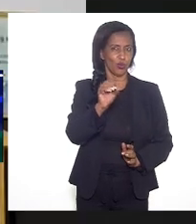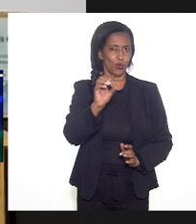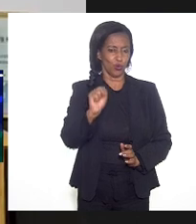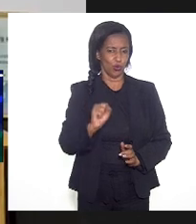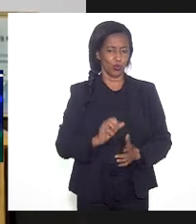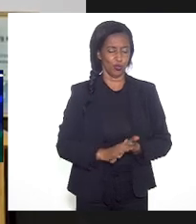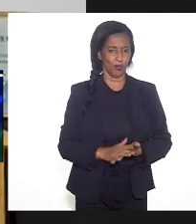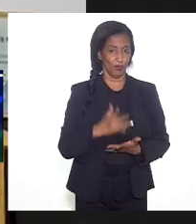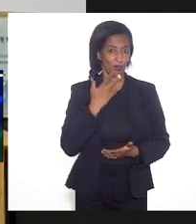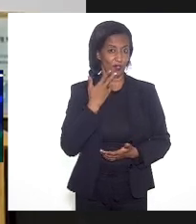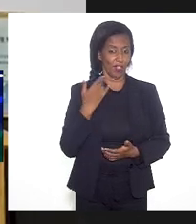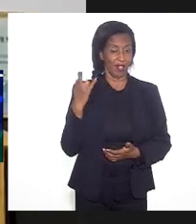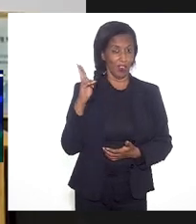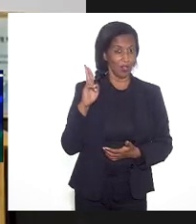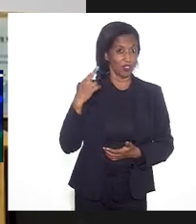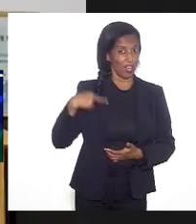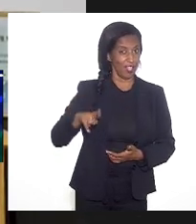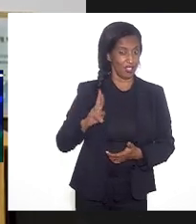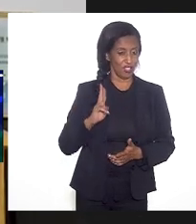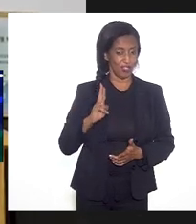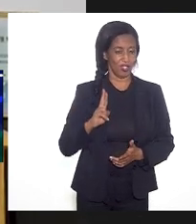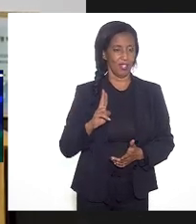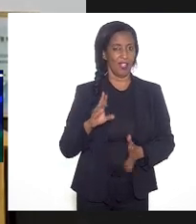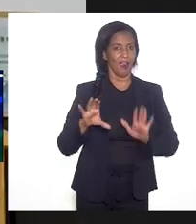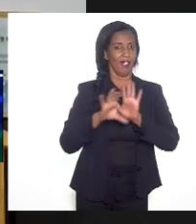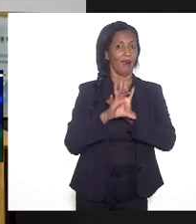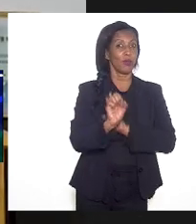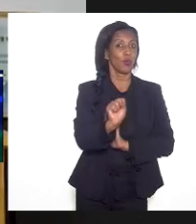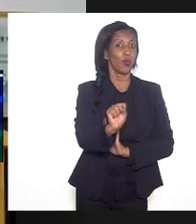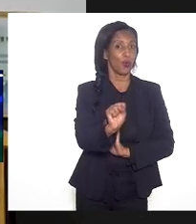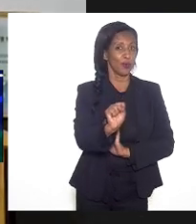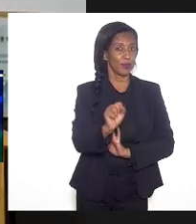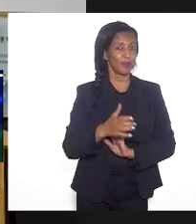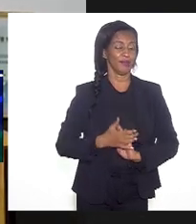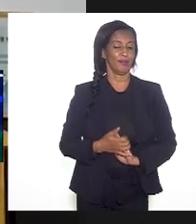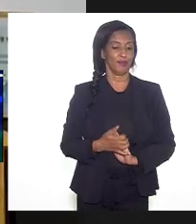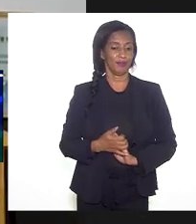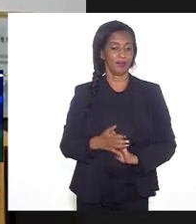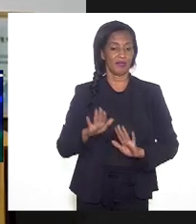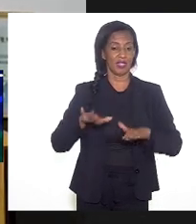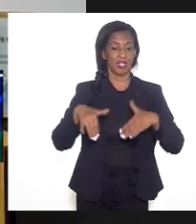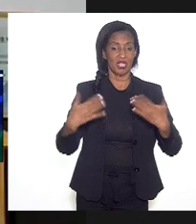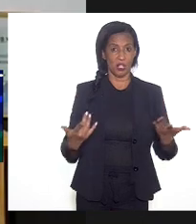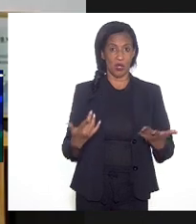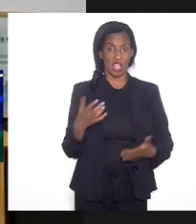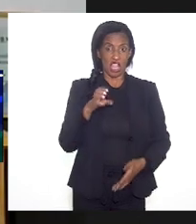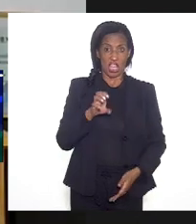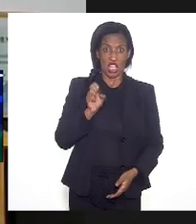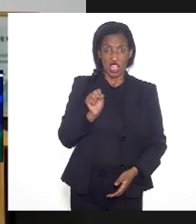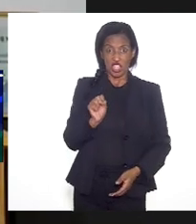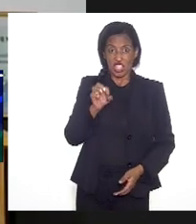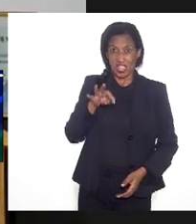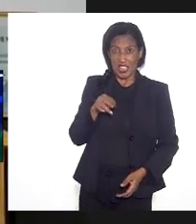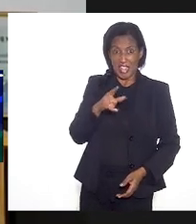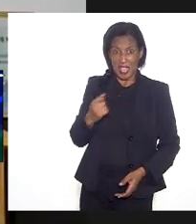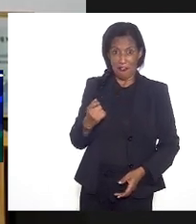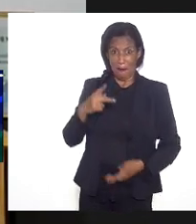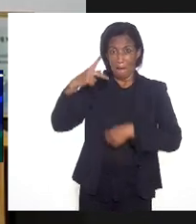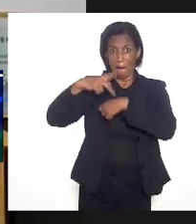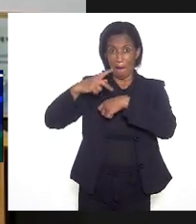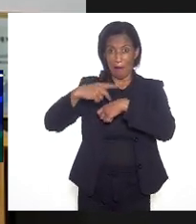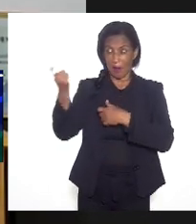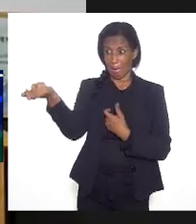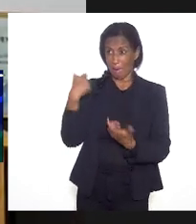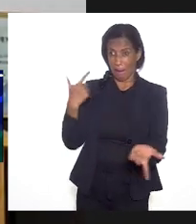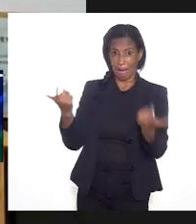de religião, Atos dos Apóstolos, capítulo 8, enquanto Estevão era massacrado,